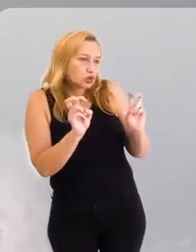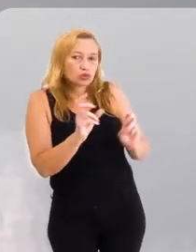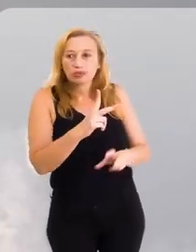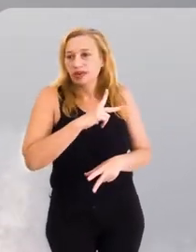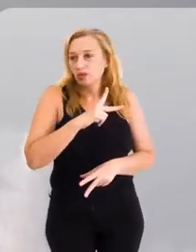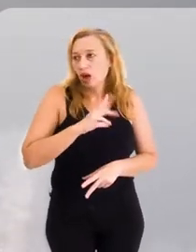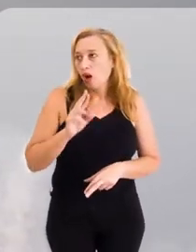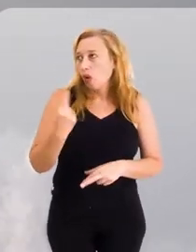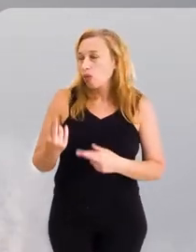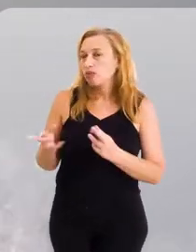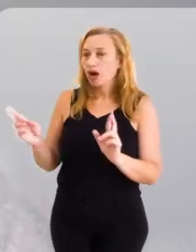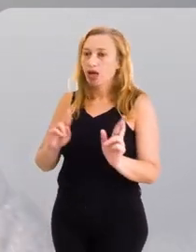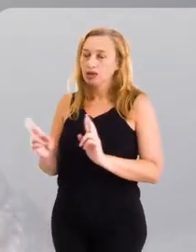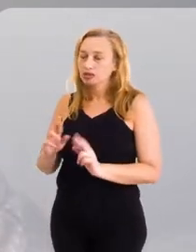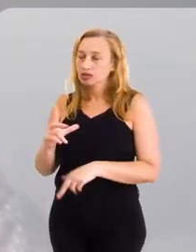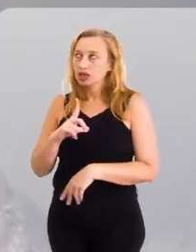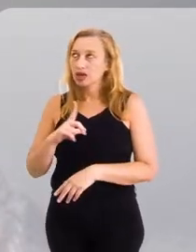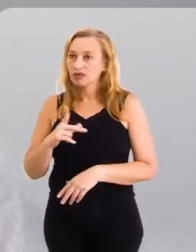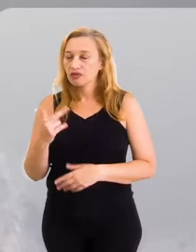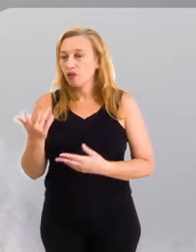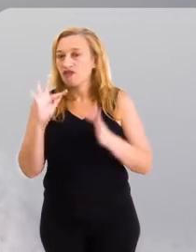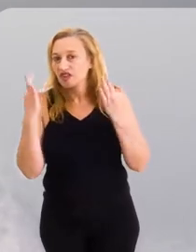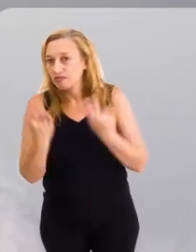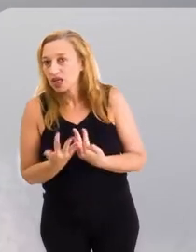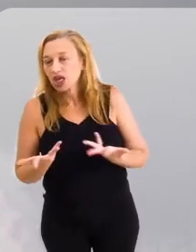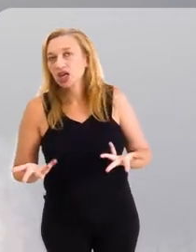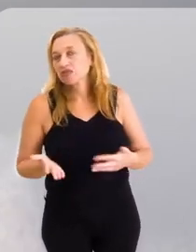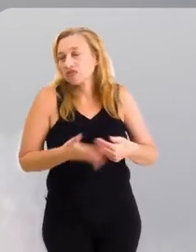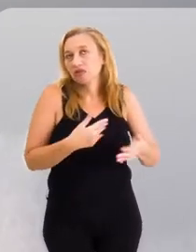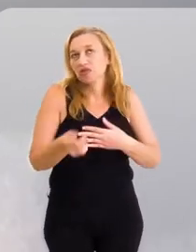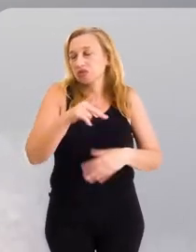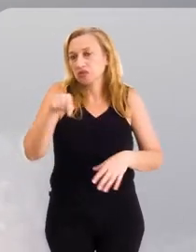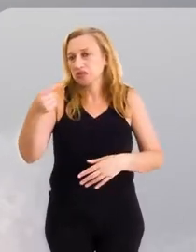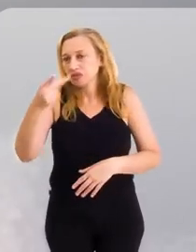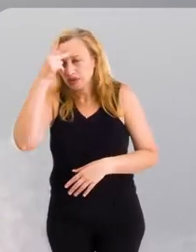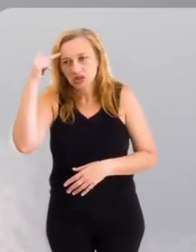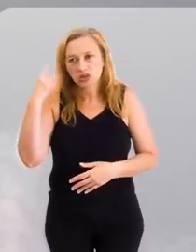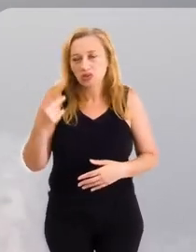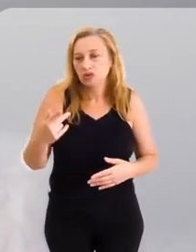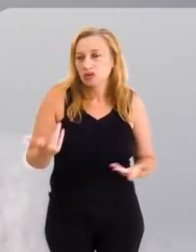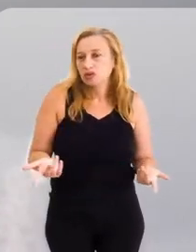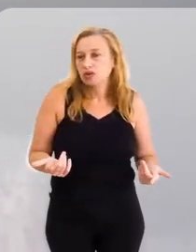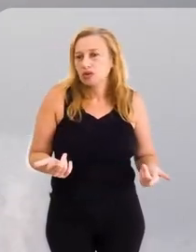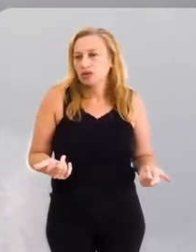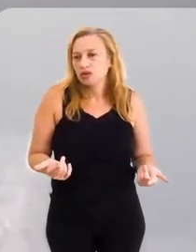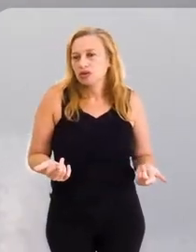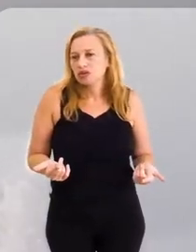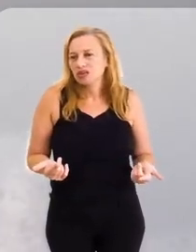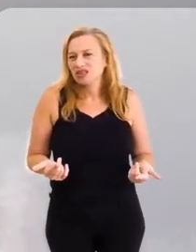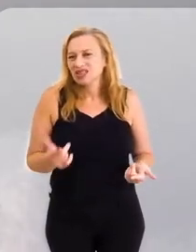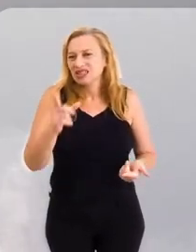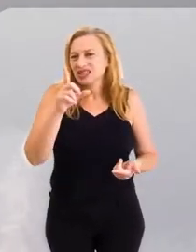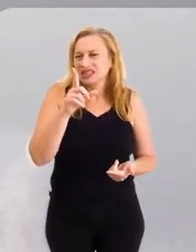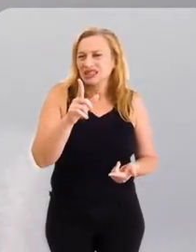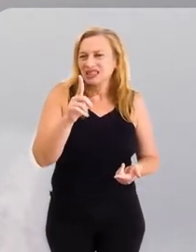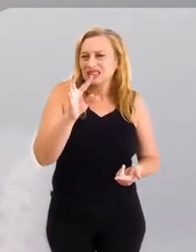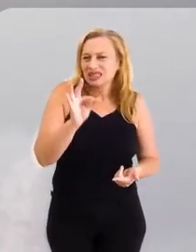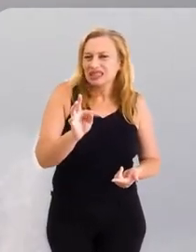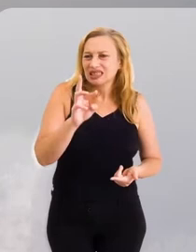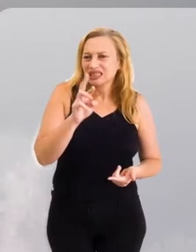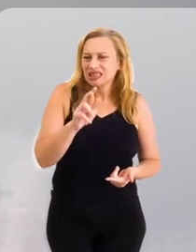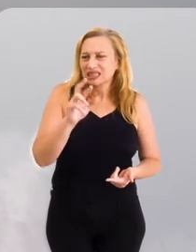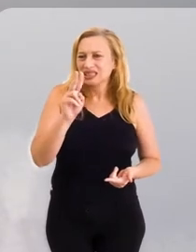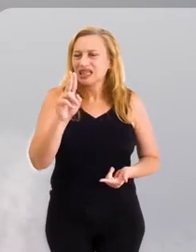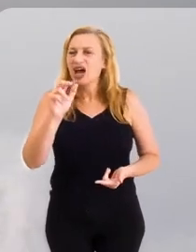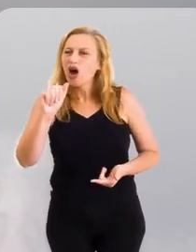pessoal por uma relação que teve com alguém familiar Ou seja tem o e causou uma cerveja e traumas